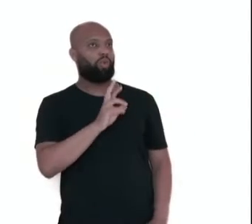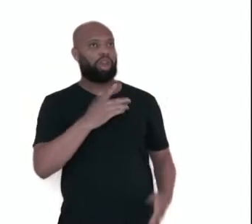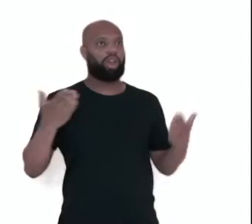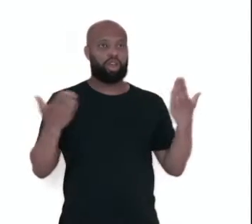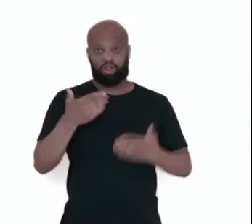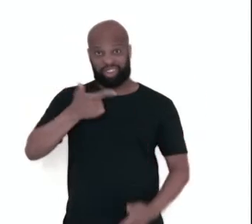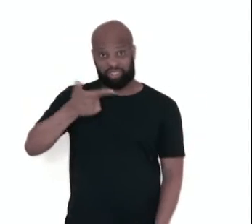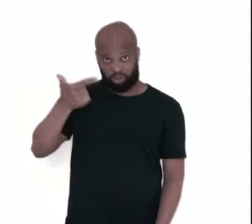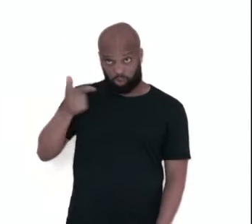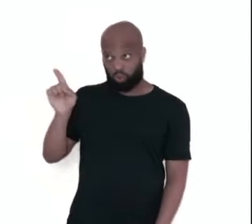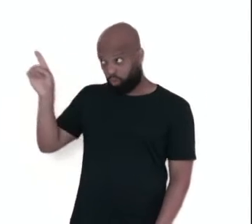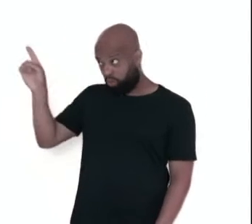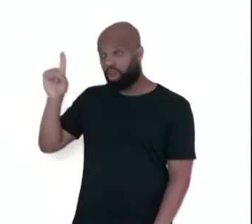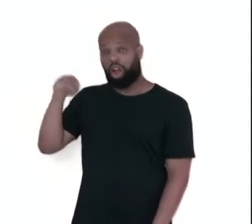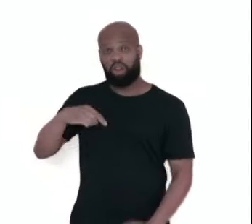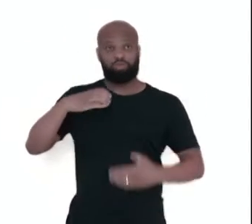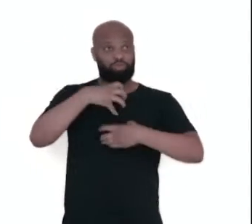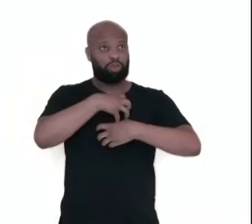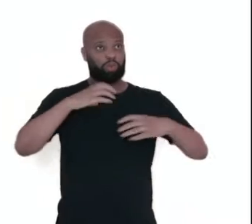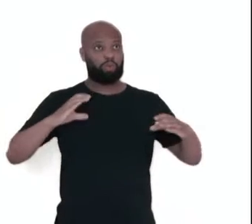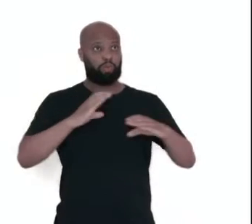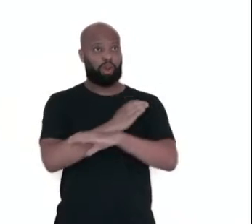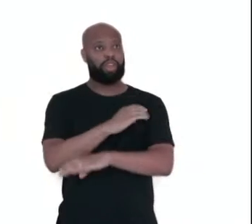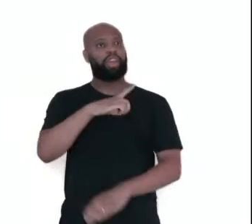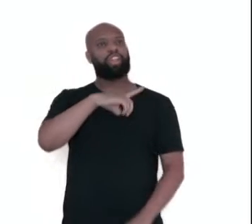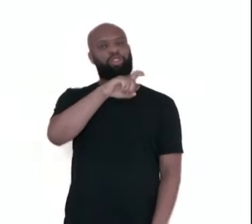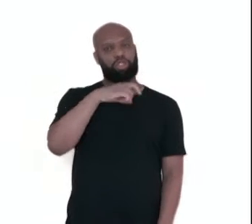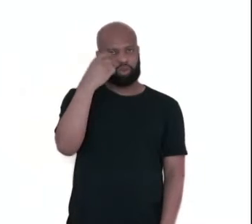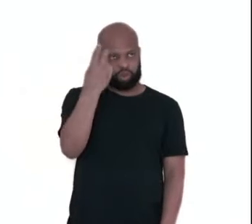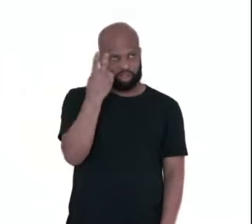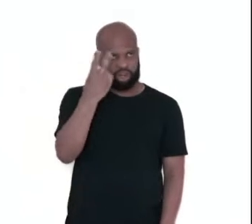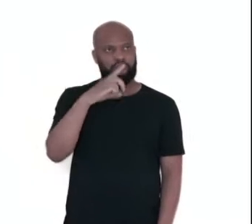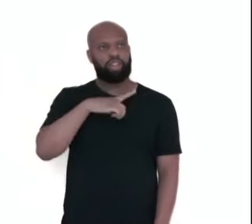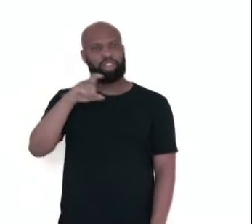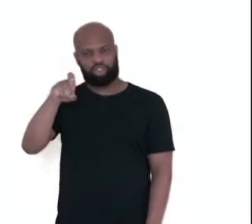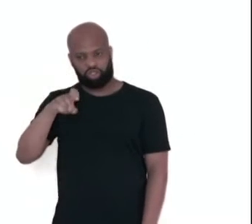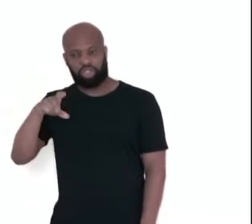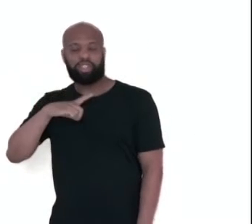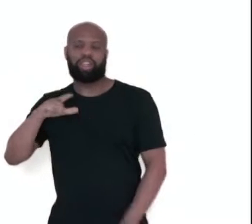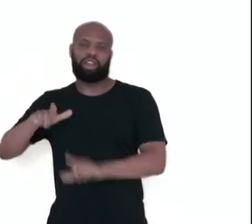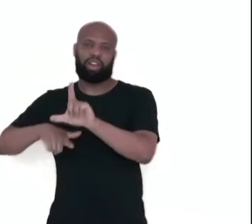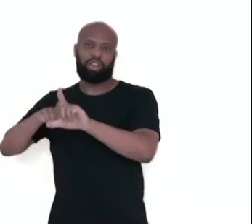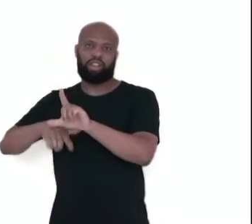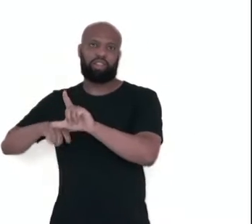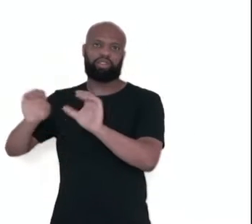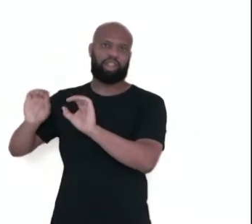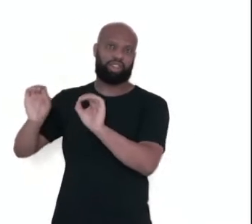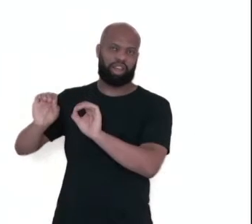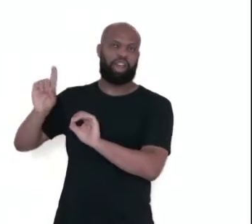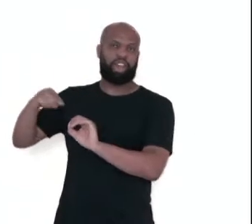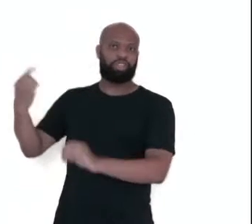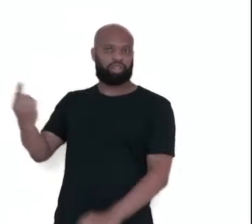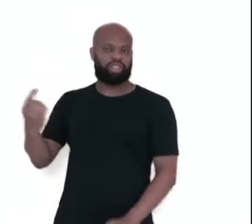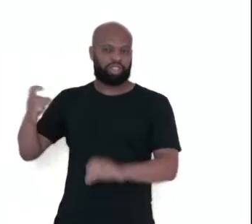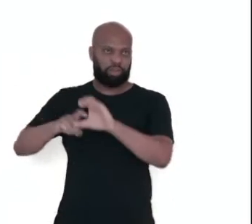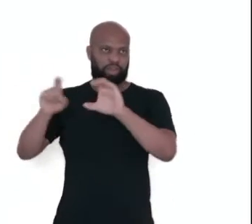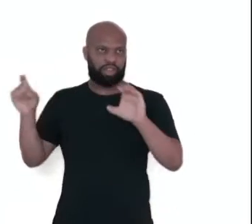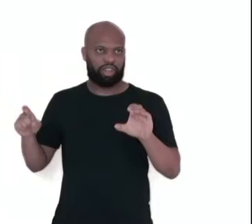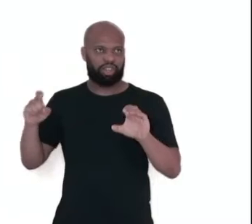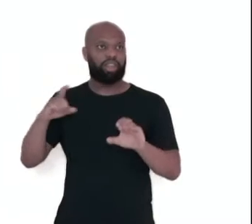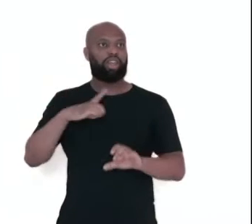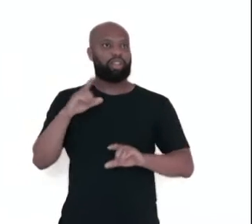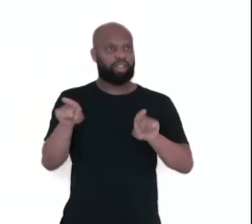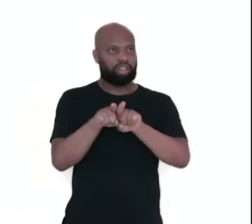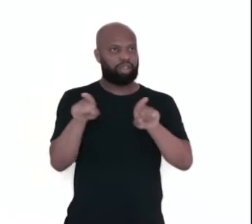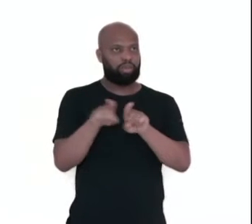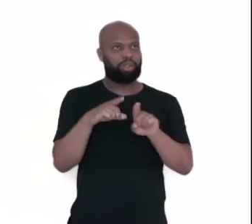completa. Então essa corta aqui em dois lugarzinhos e sobe. Aí tem essa outra aqui também, mudou os coeficientes, corta